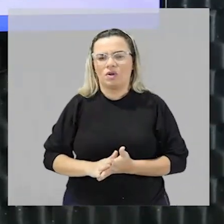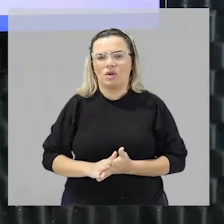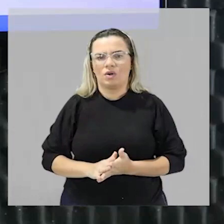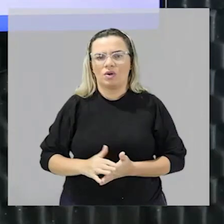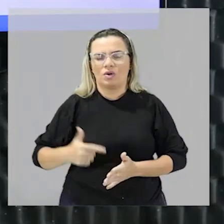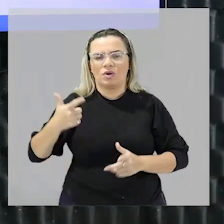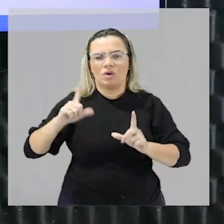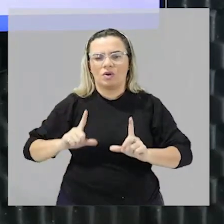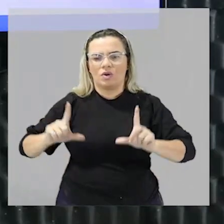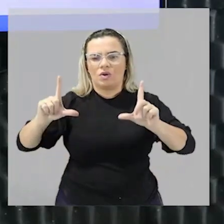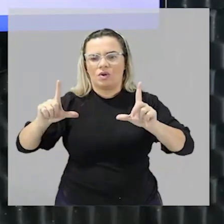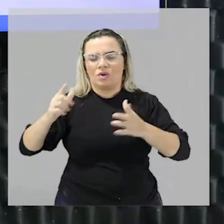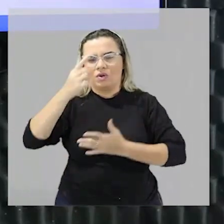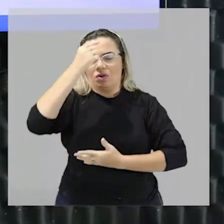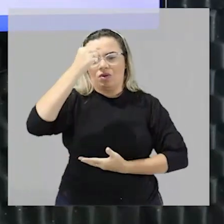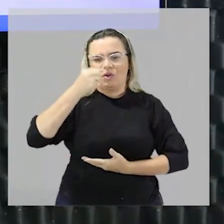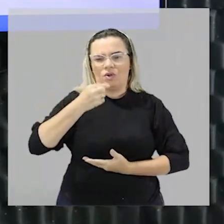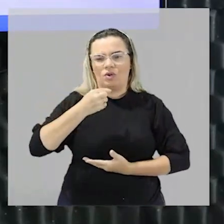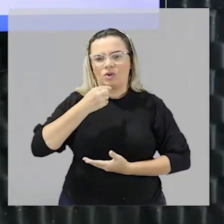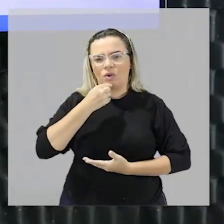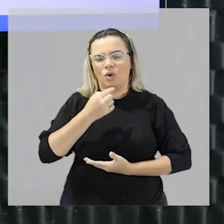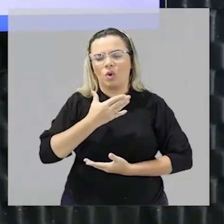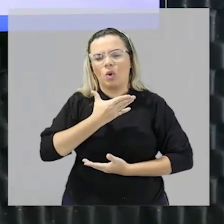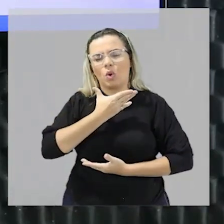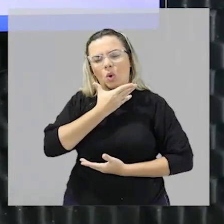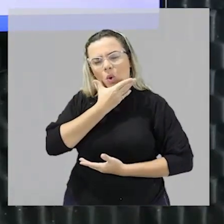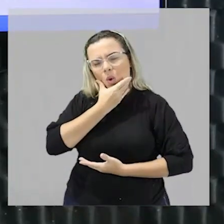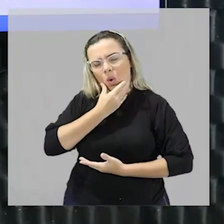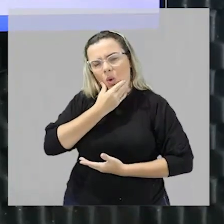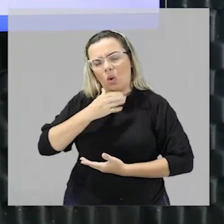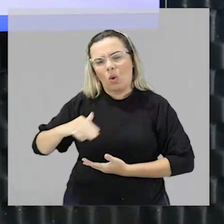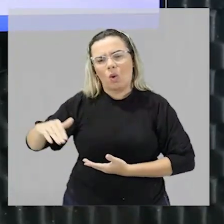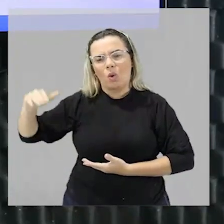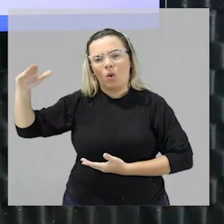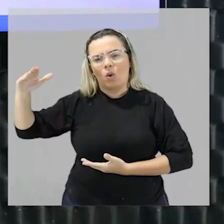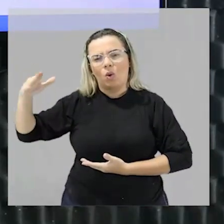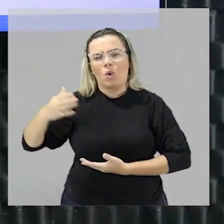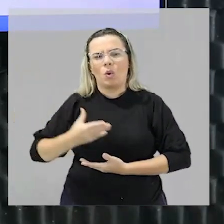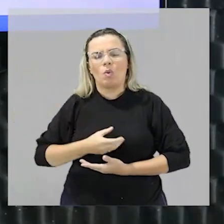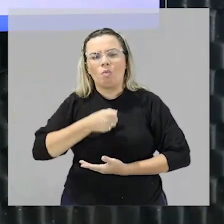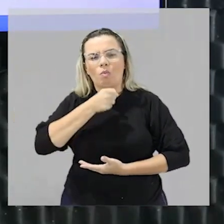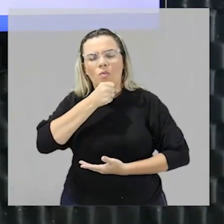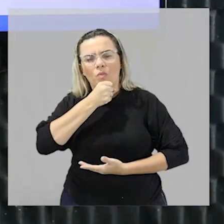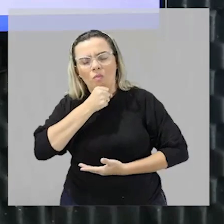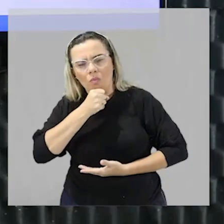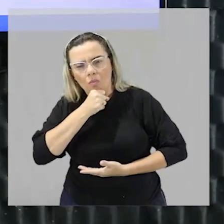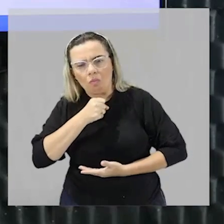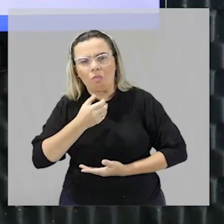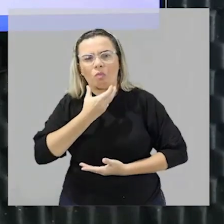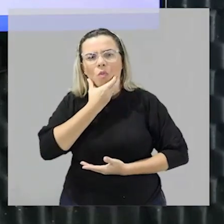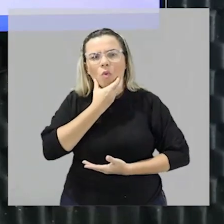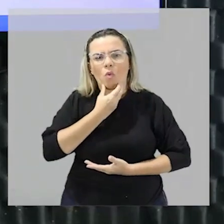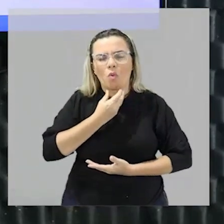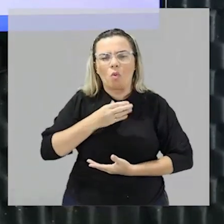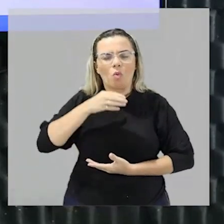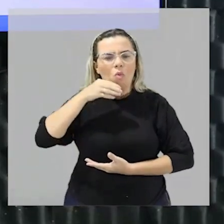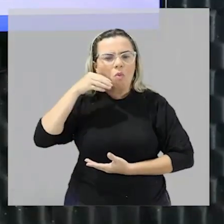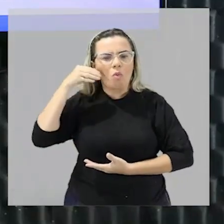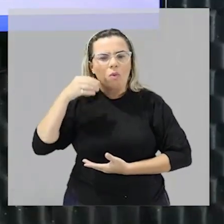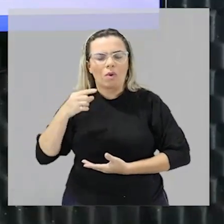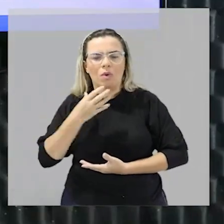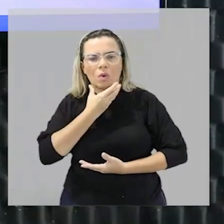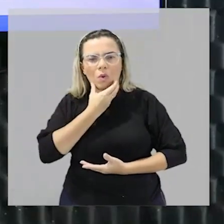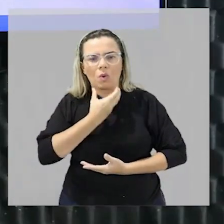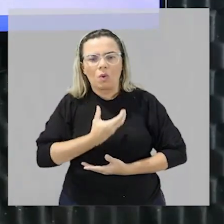segundo quadro é o quadro de um homem maduro, um senhor com barba, um quadro